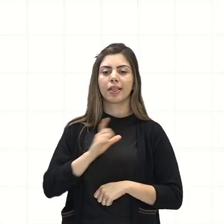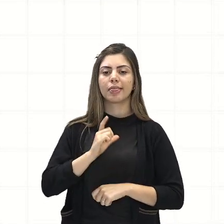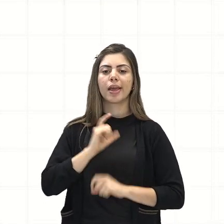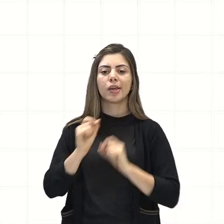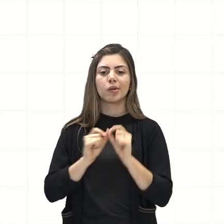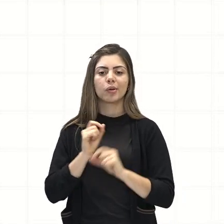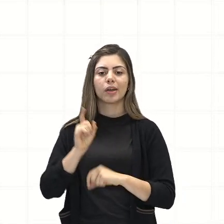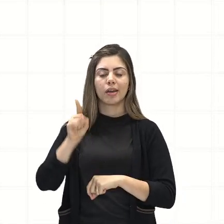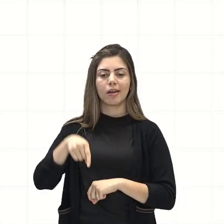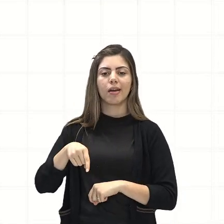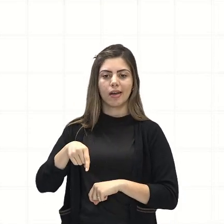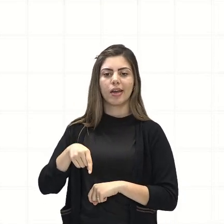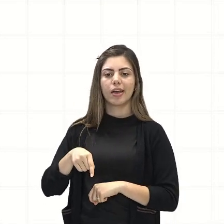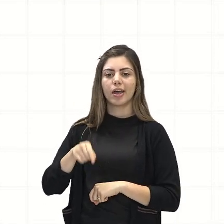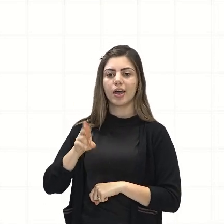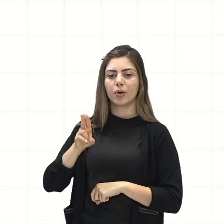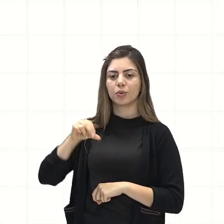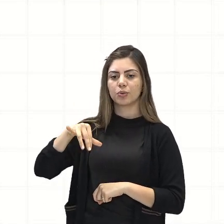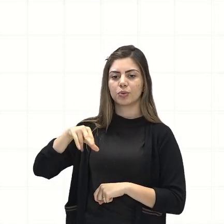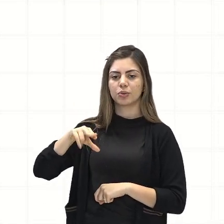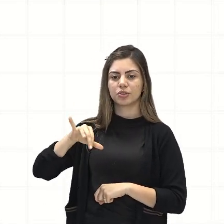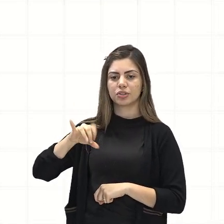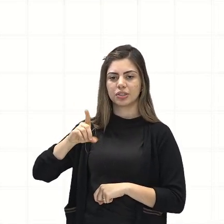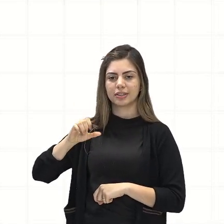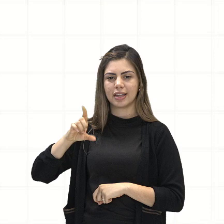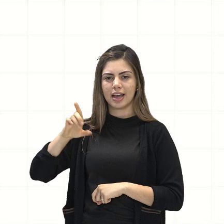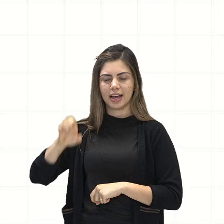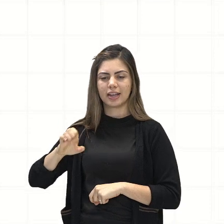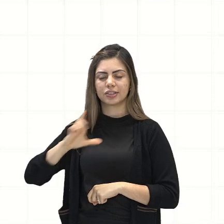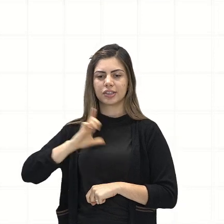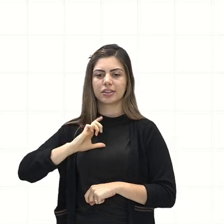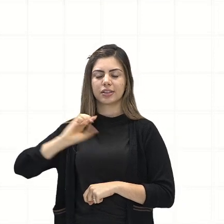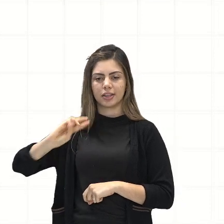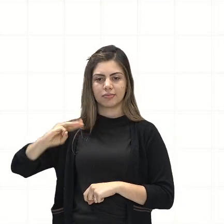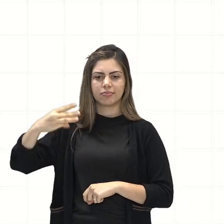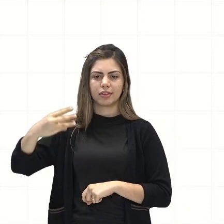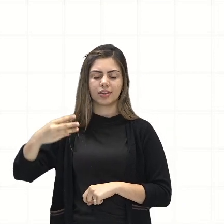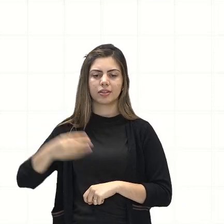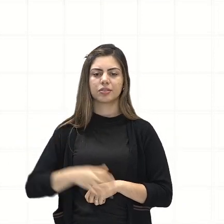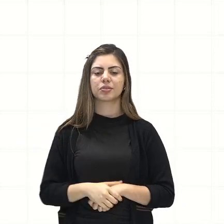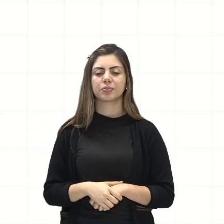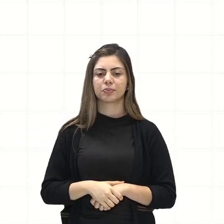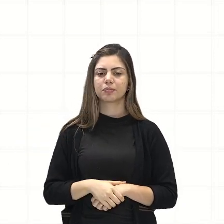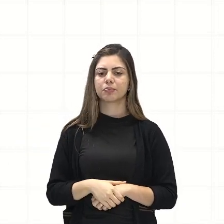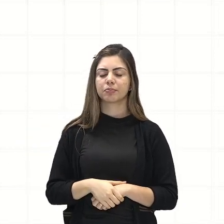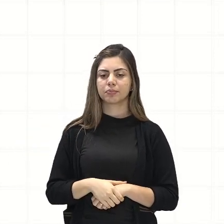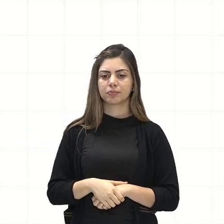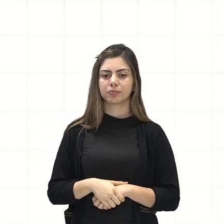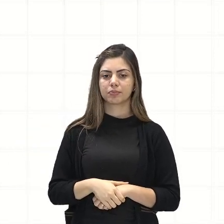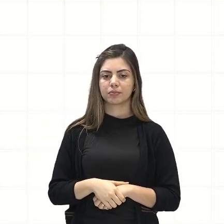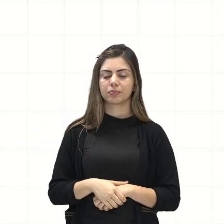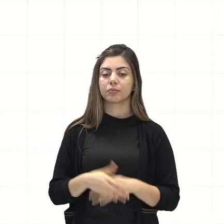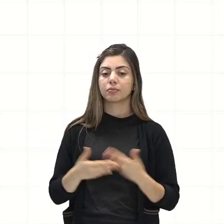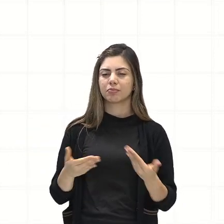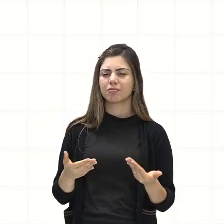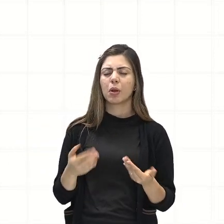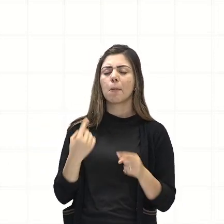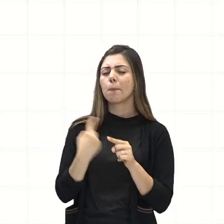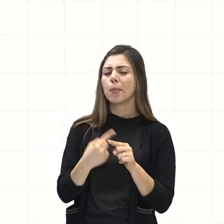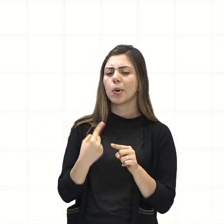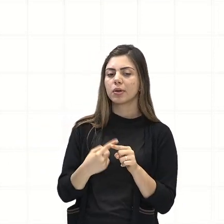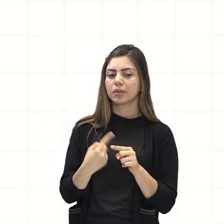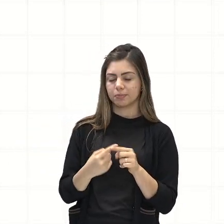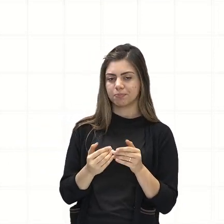elevado a 3. De onde saiu isso, pessoal? Ora, veja bem, olha. Vamos entender por quê.